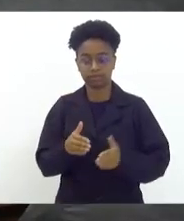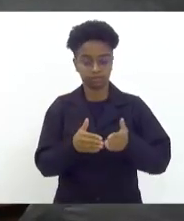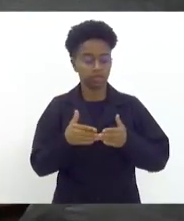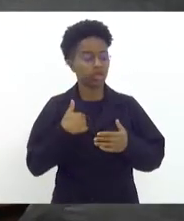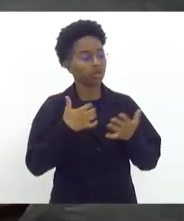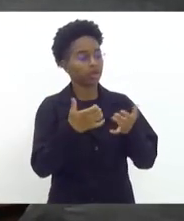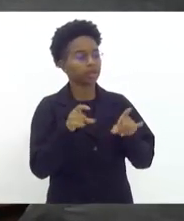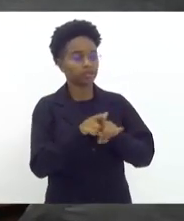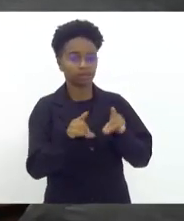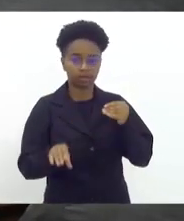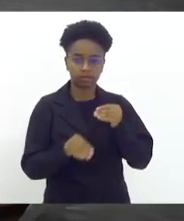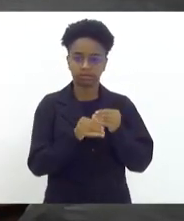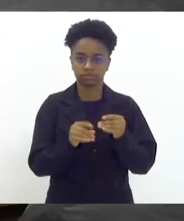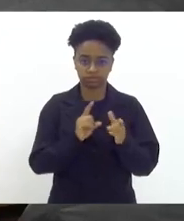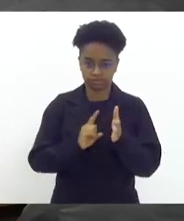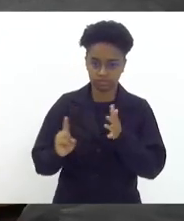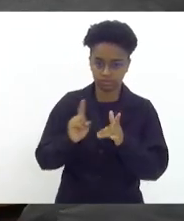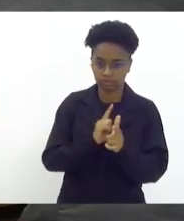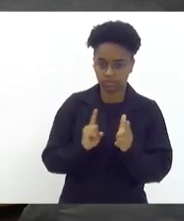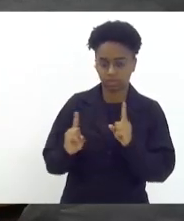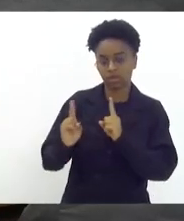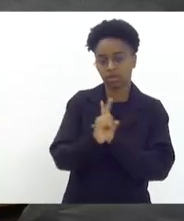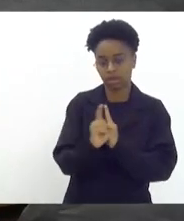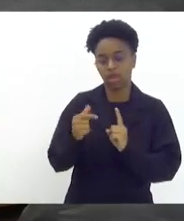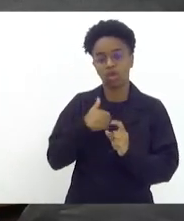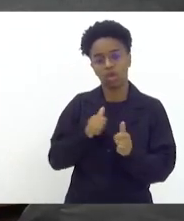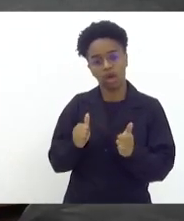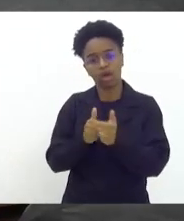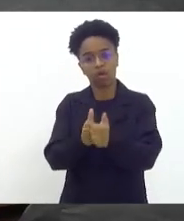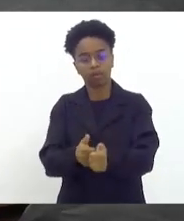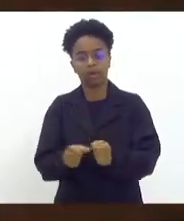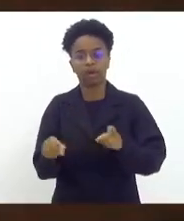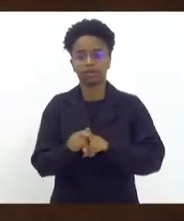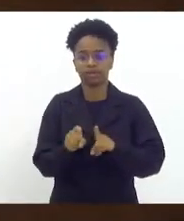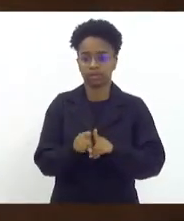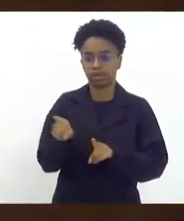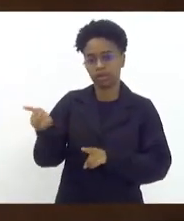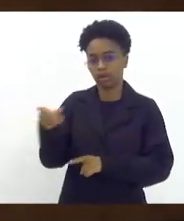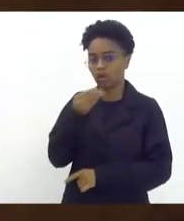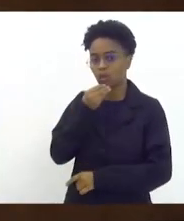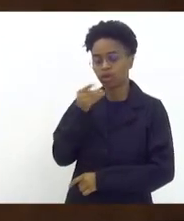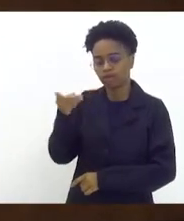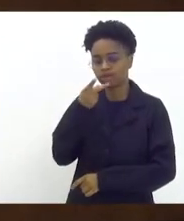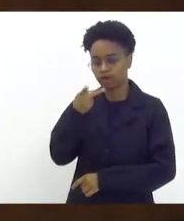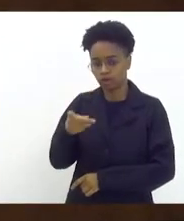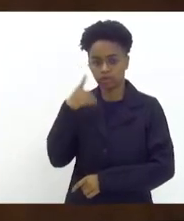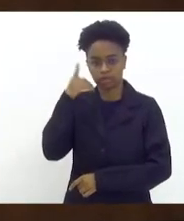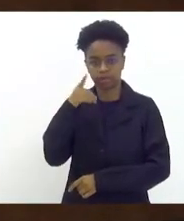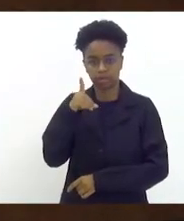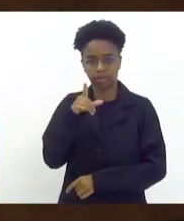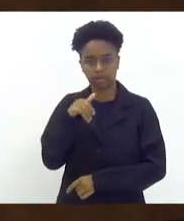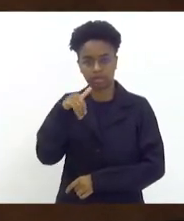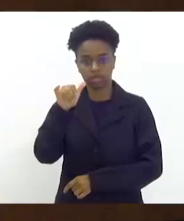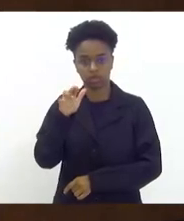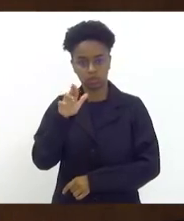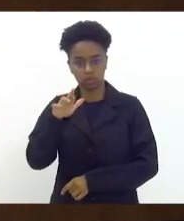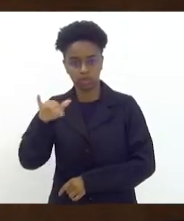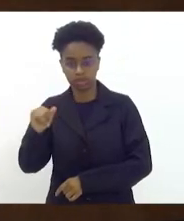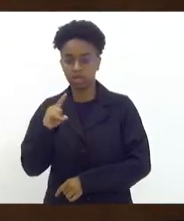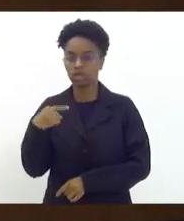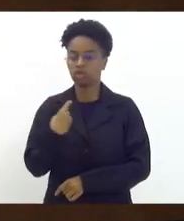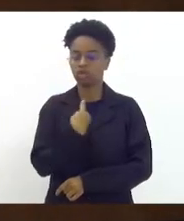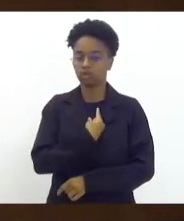também pela ordem que acompanhando evidentemente o que acabou de falar o deputado Yuri nós